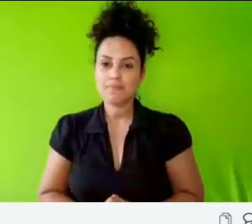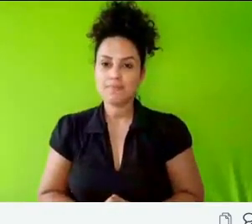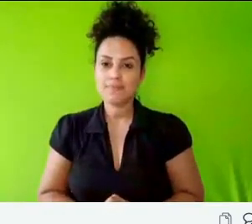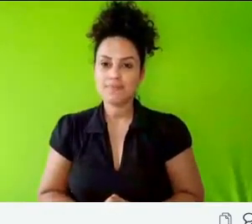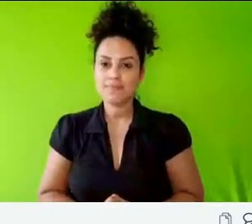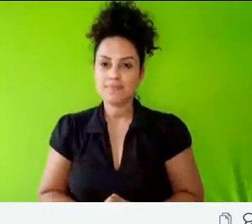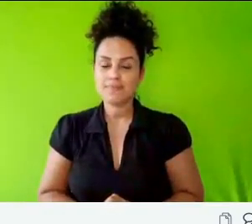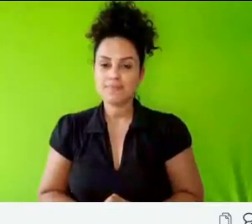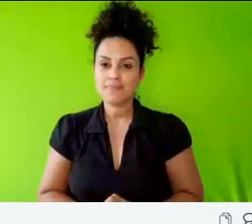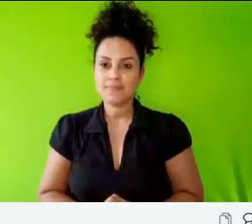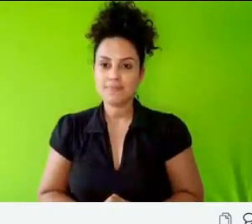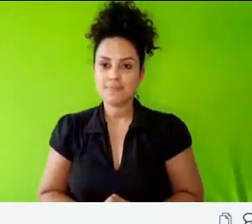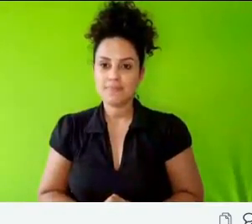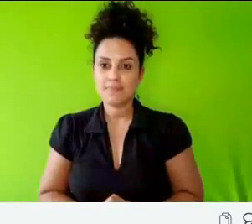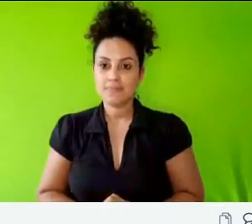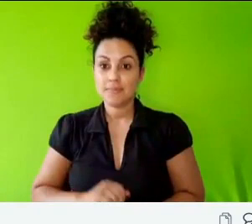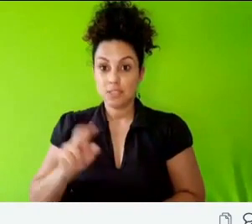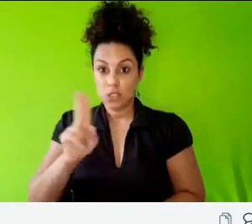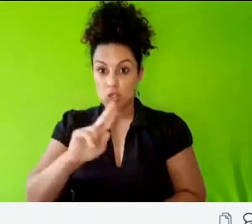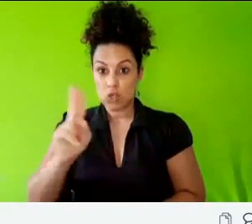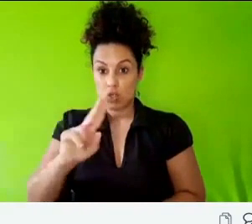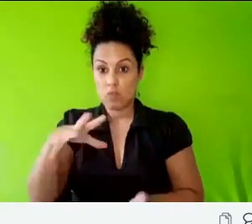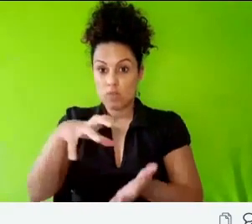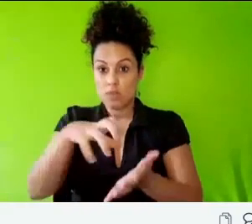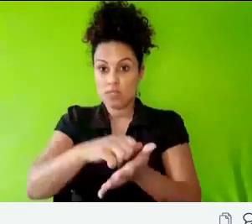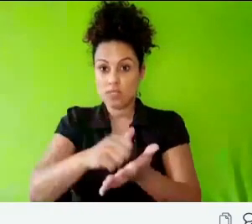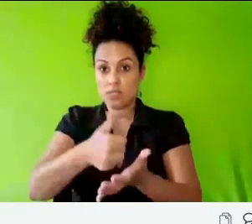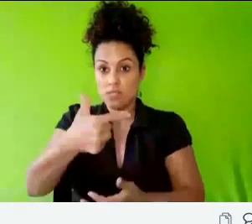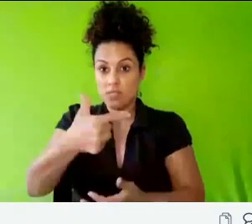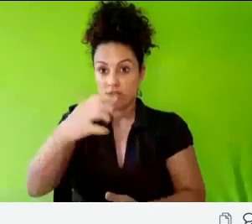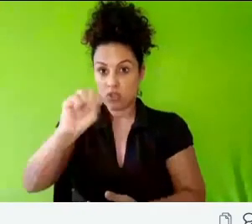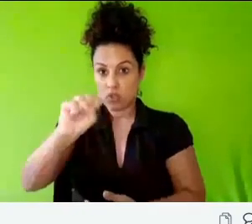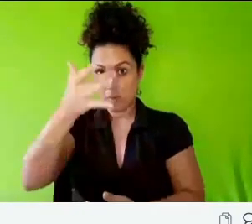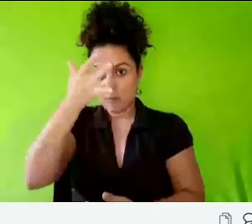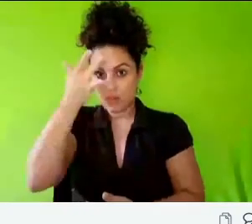Número de inscritos, 128 inscritos.